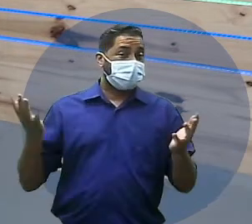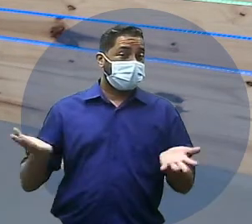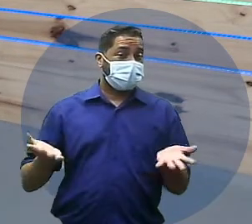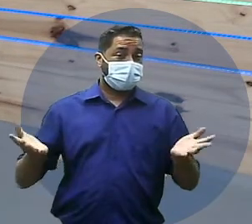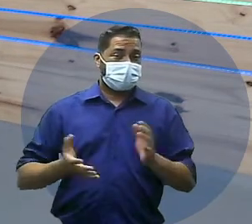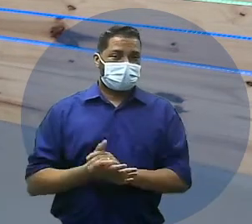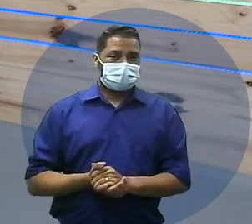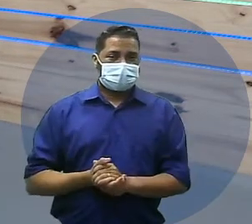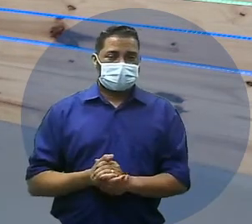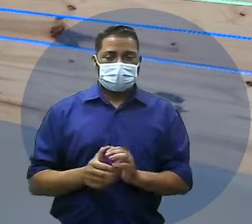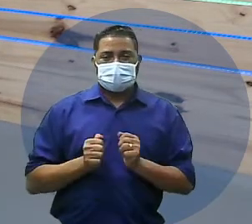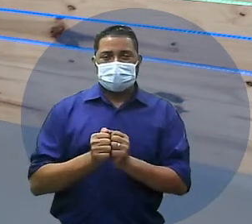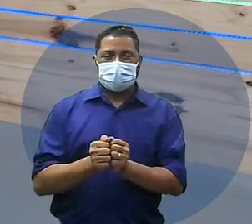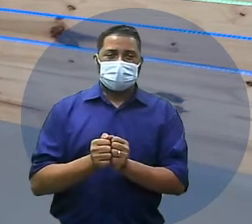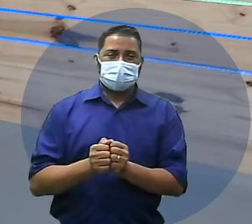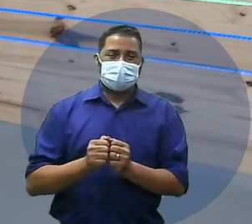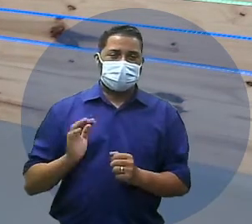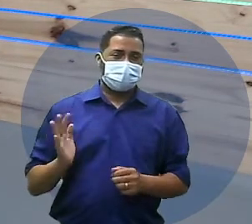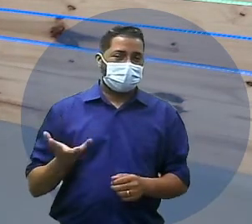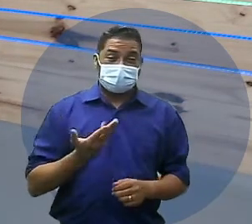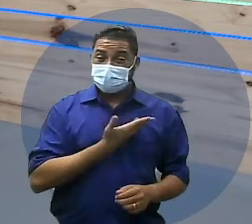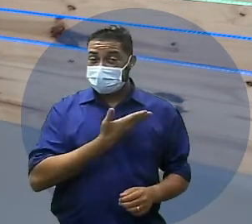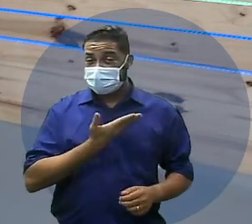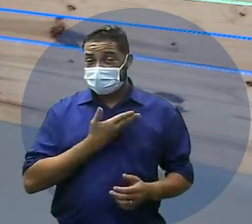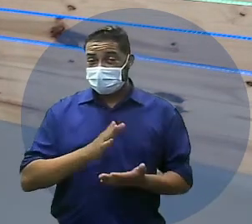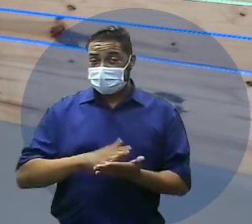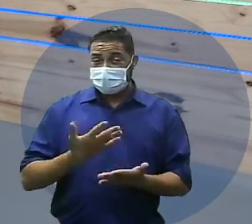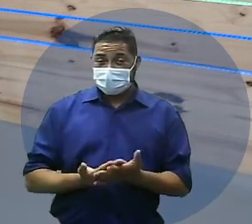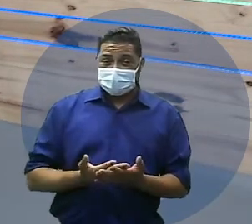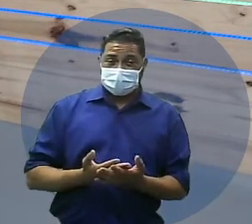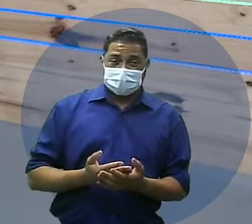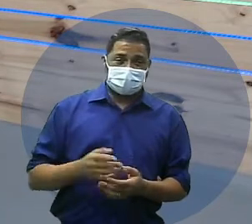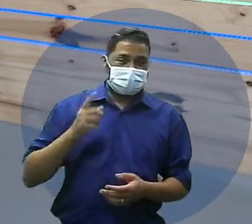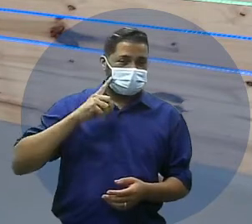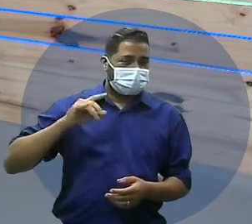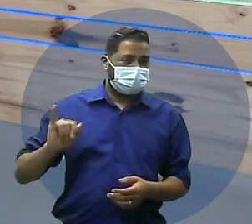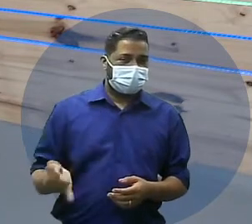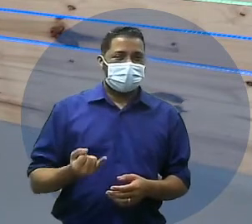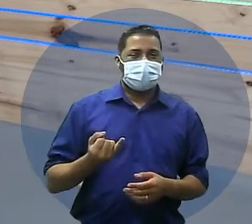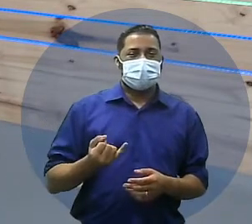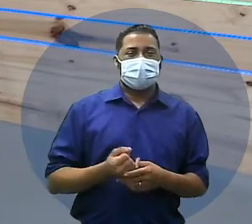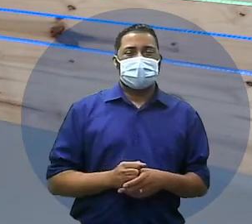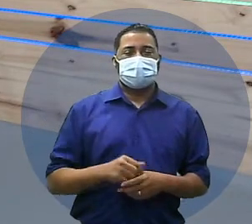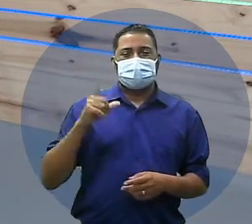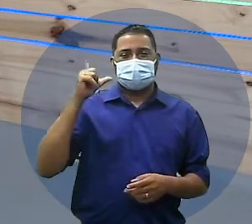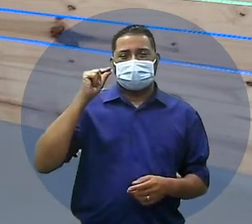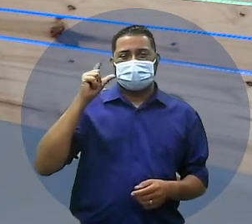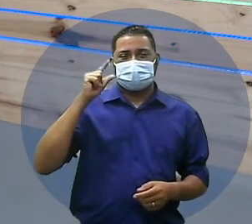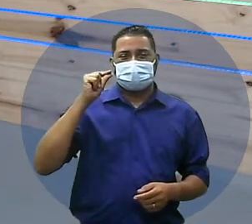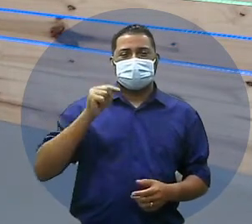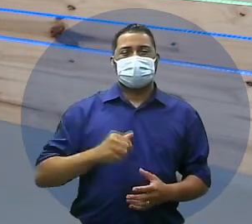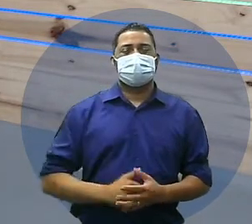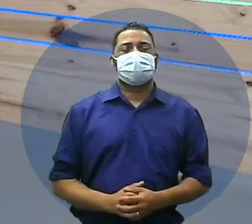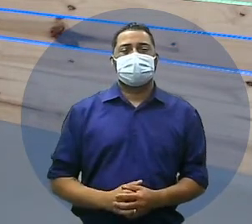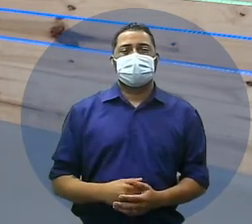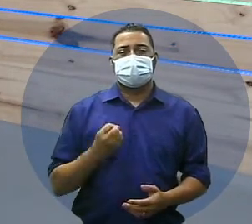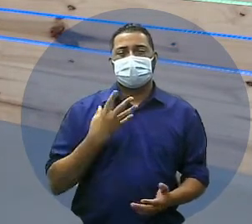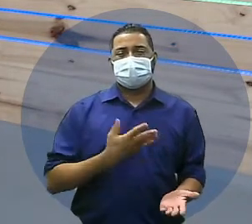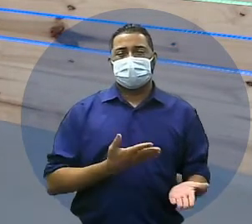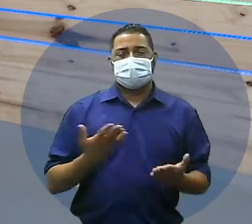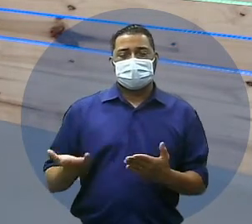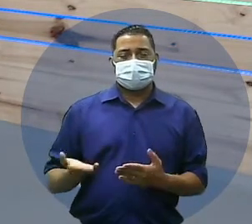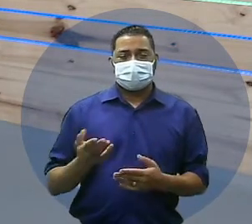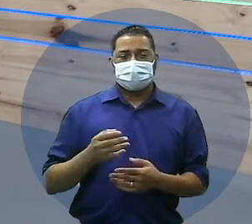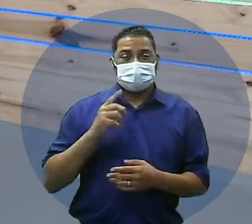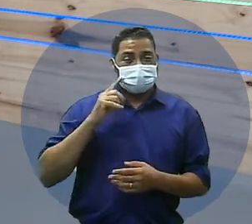vez, com a companhia do nosso amigo intérprete Jefferson Soneca. Seja muito bem-vindo,